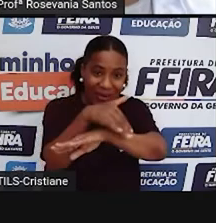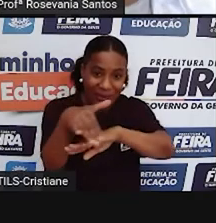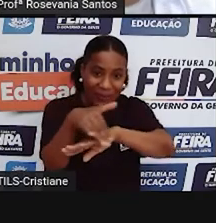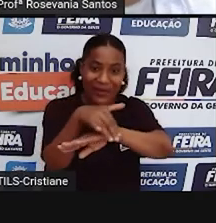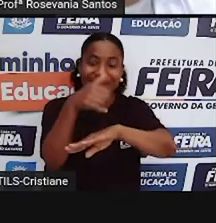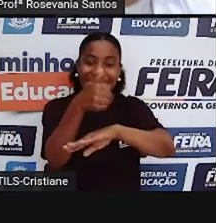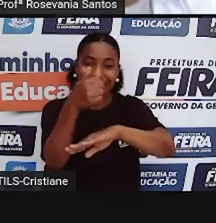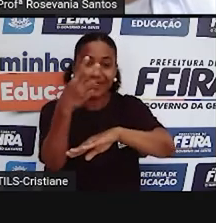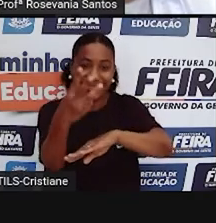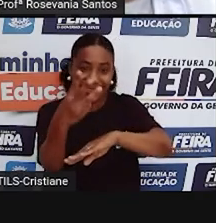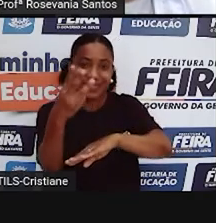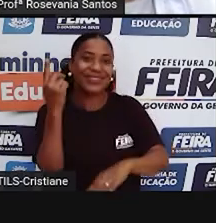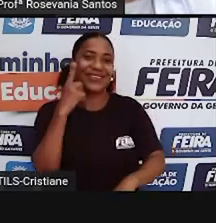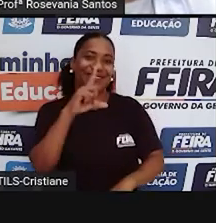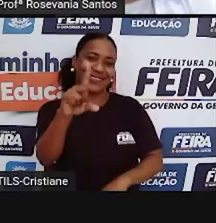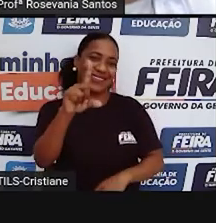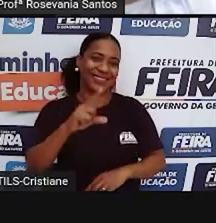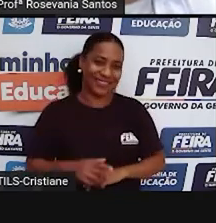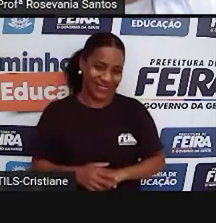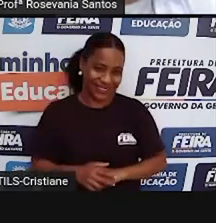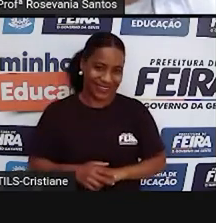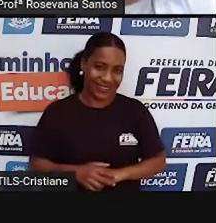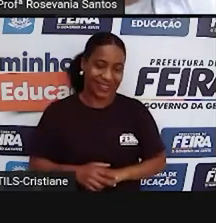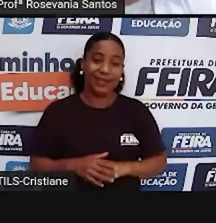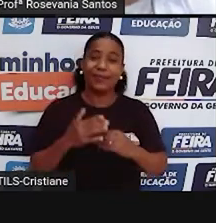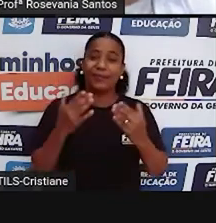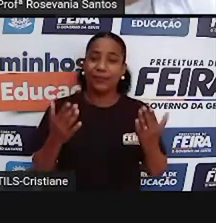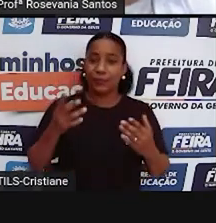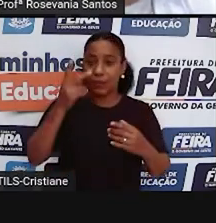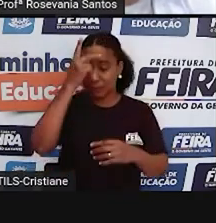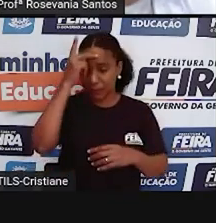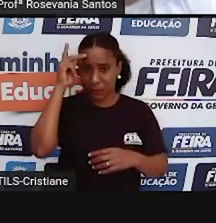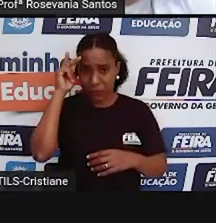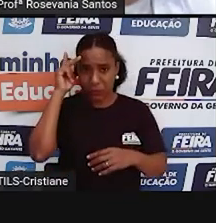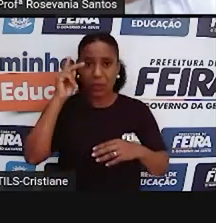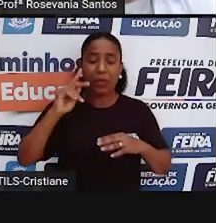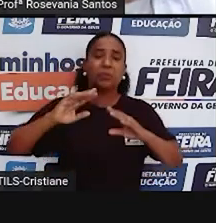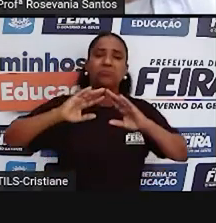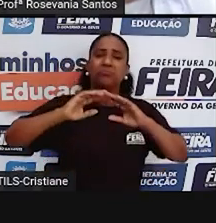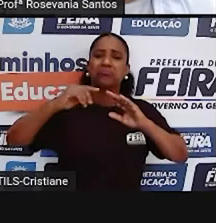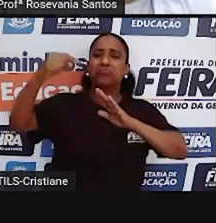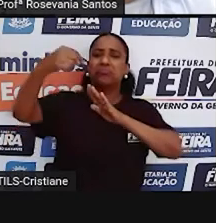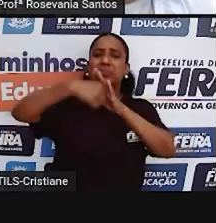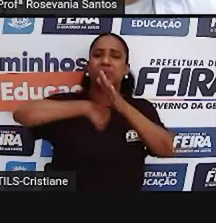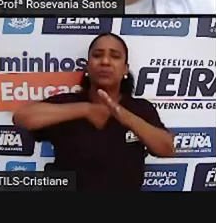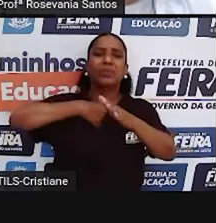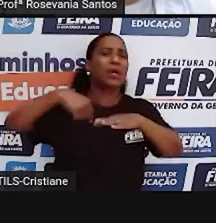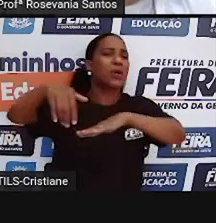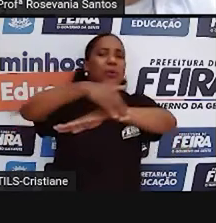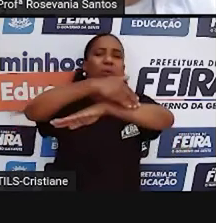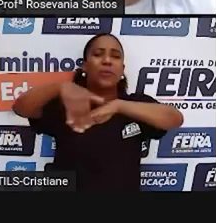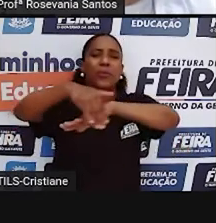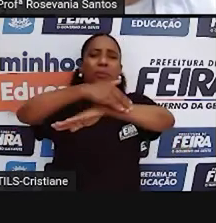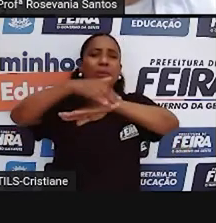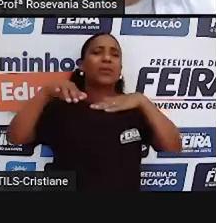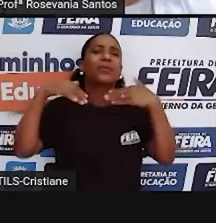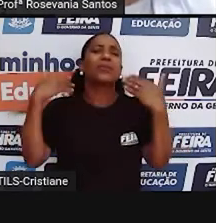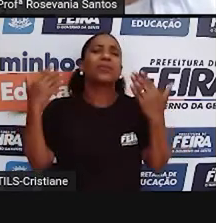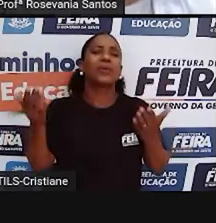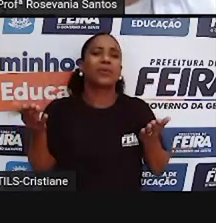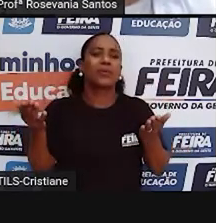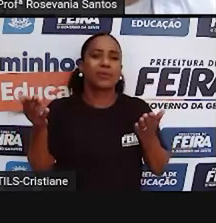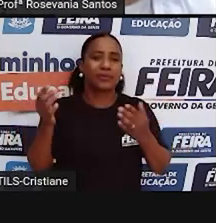seguindo o exemplo que está aí, né? Então, a gente, quando alguém pede alguma informação, aquele caminho que você faz lá,